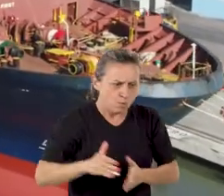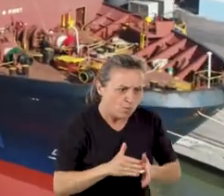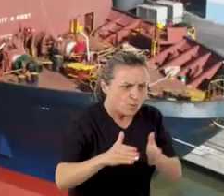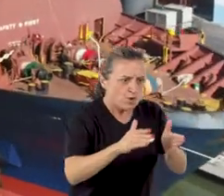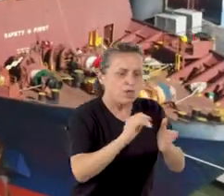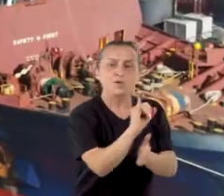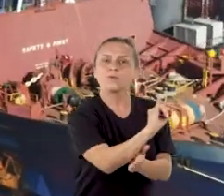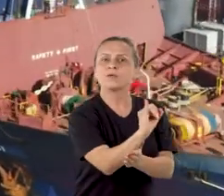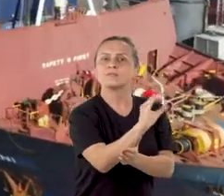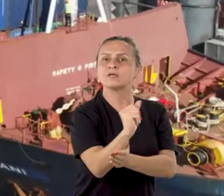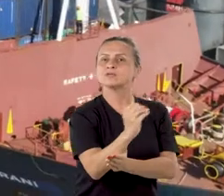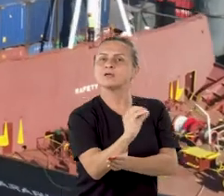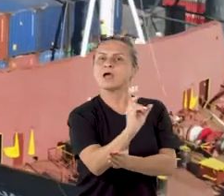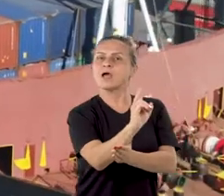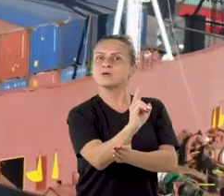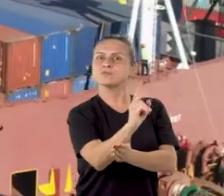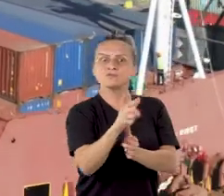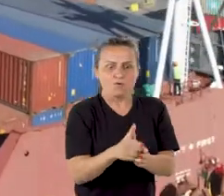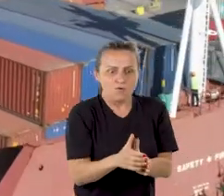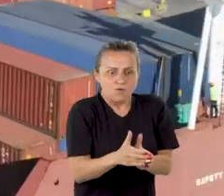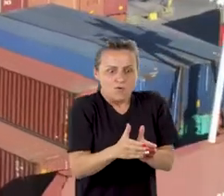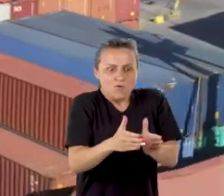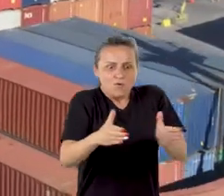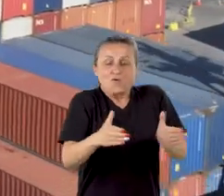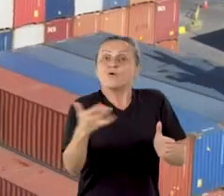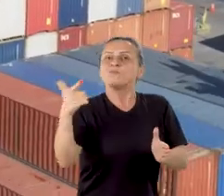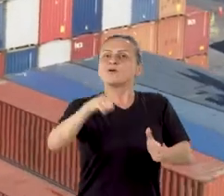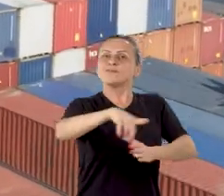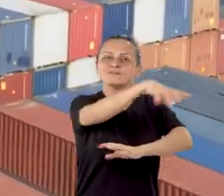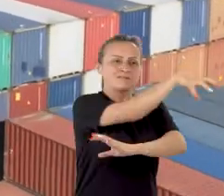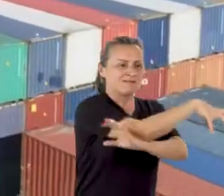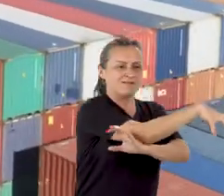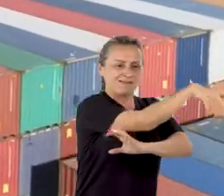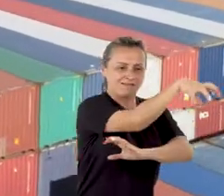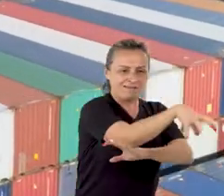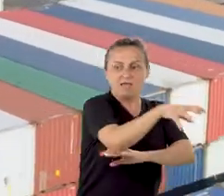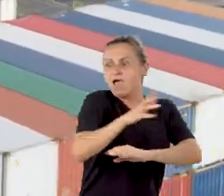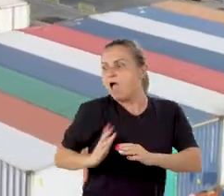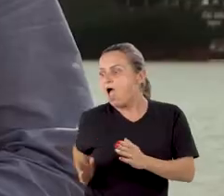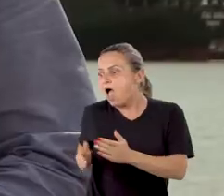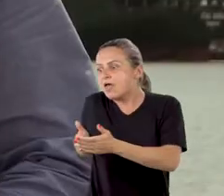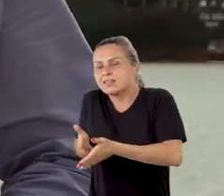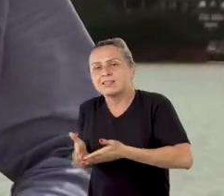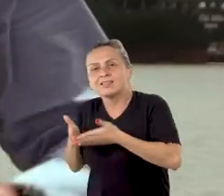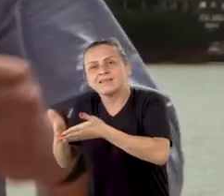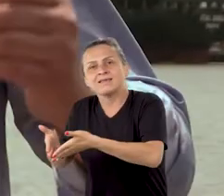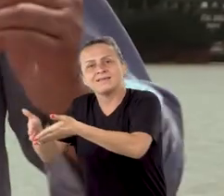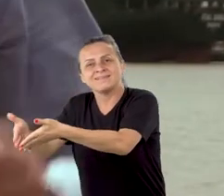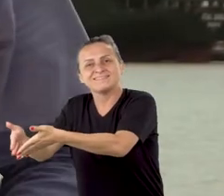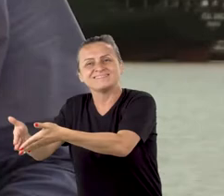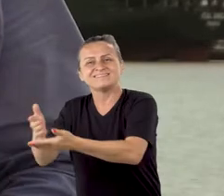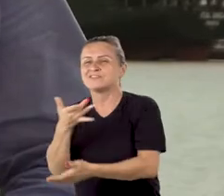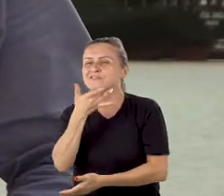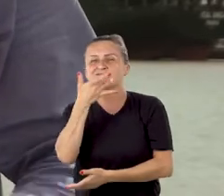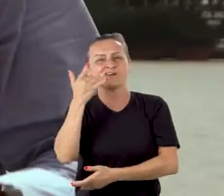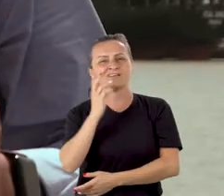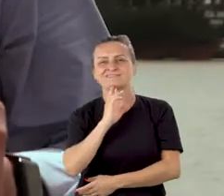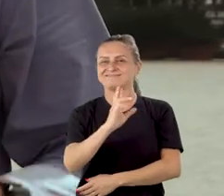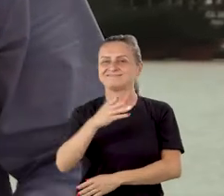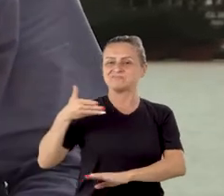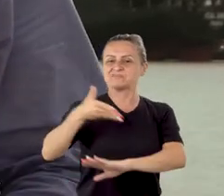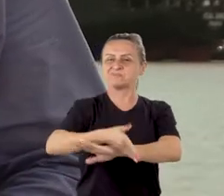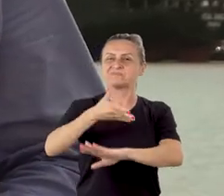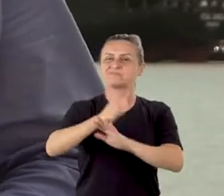em uma grande avenida para levar com barcaços contêineres até os navios. Uma solução prática com